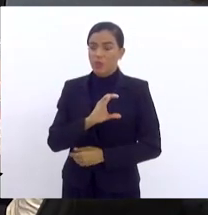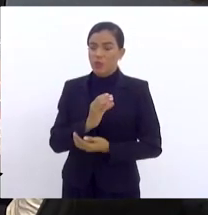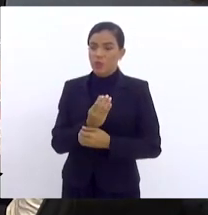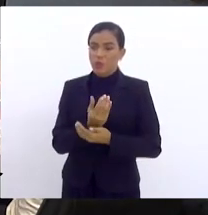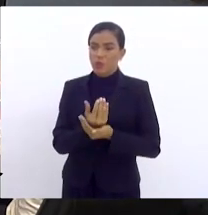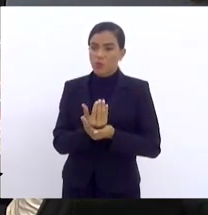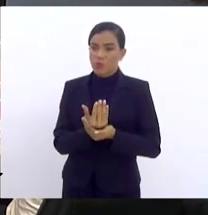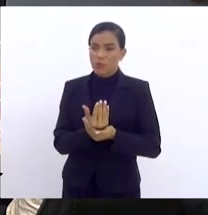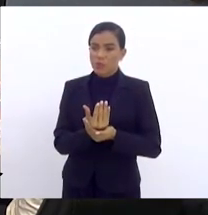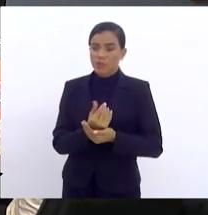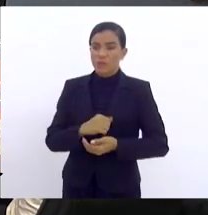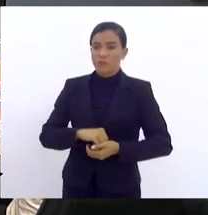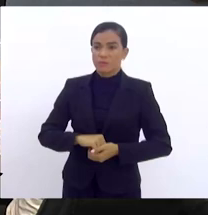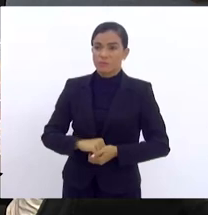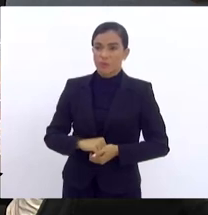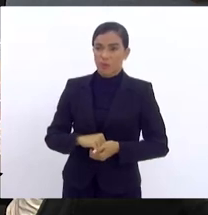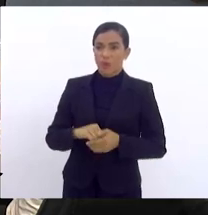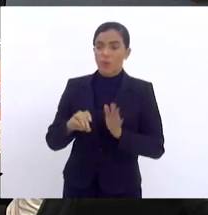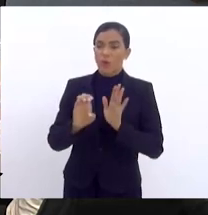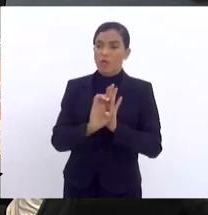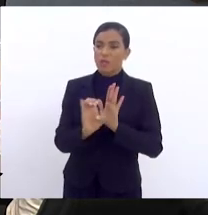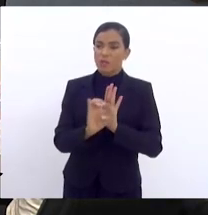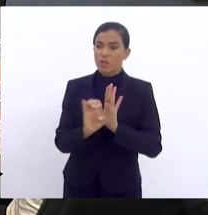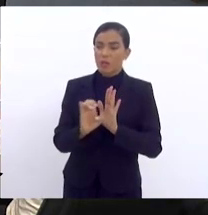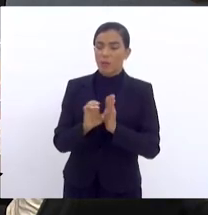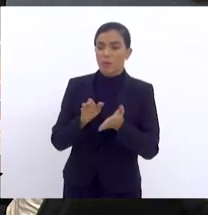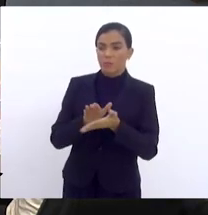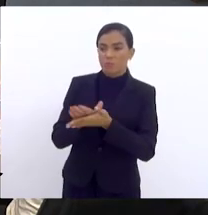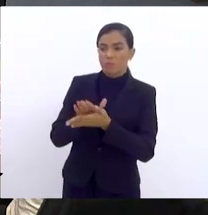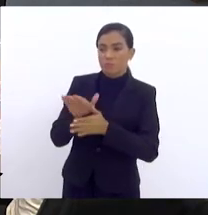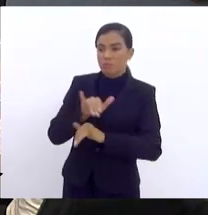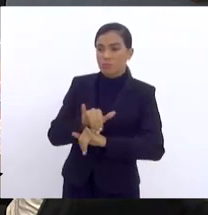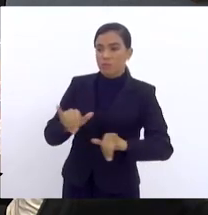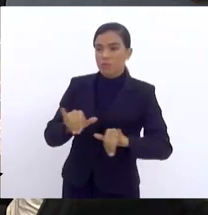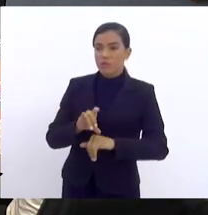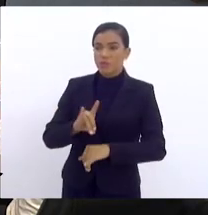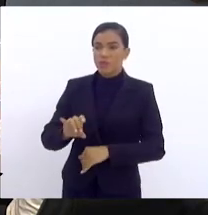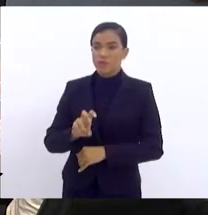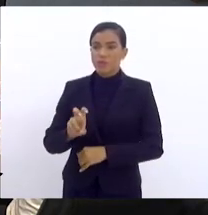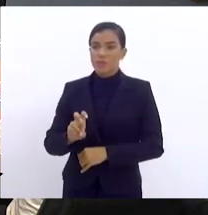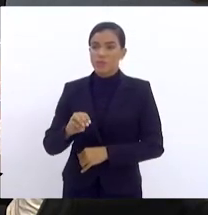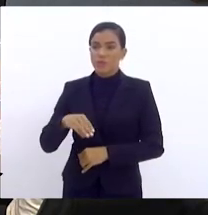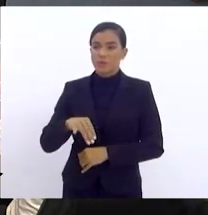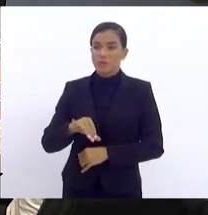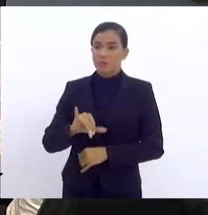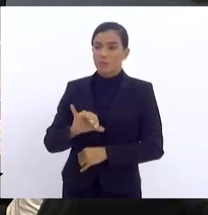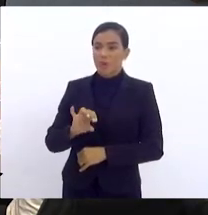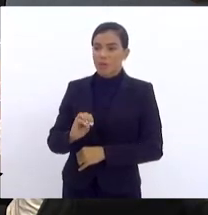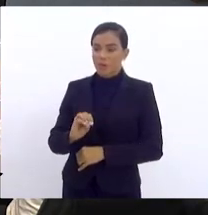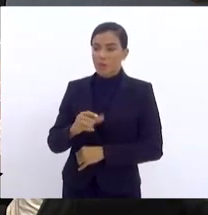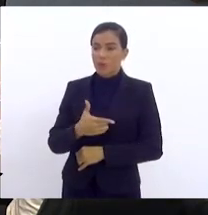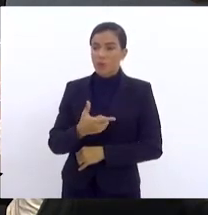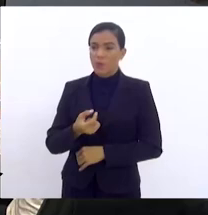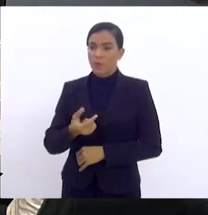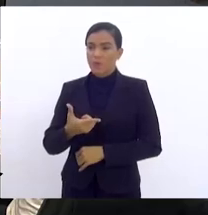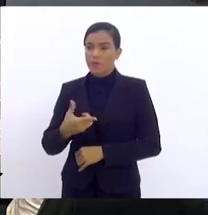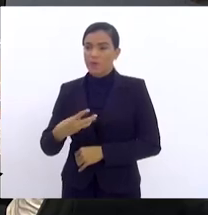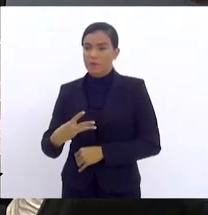edital de convocação publicado no dia 5 de maio de 2023